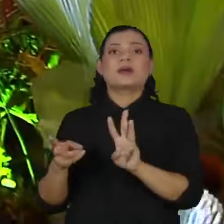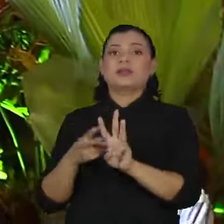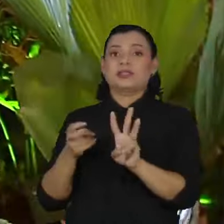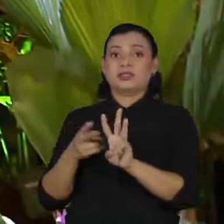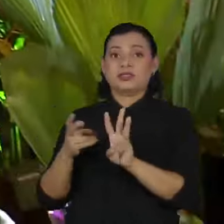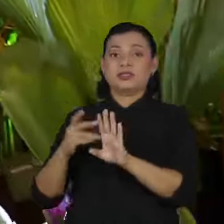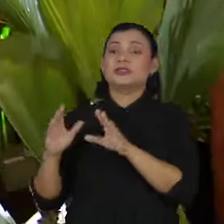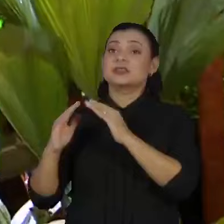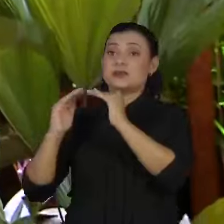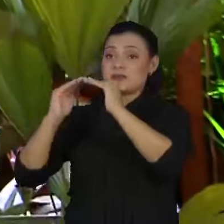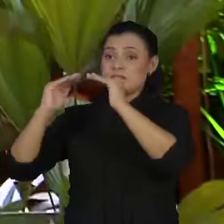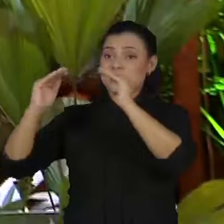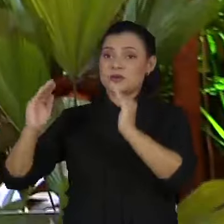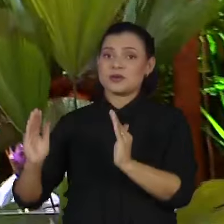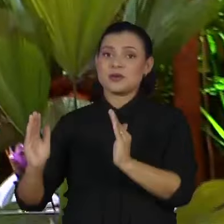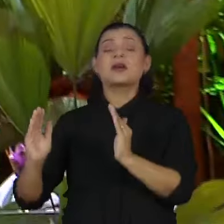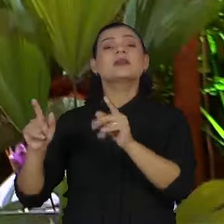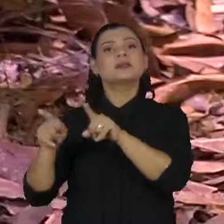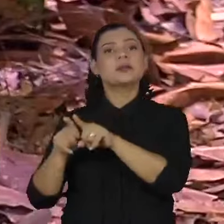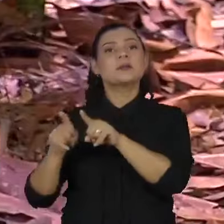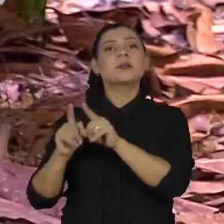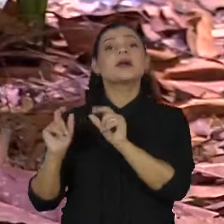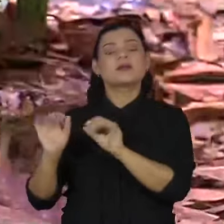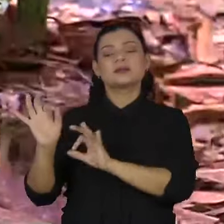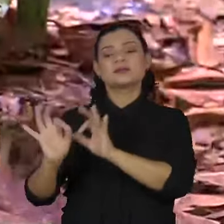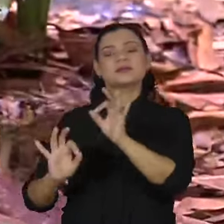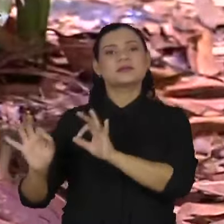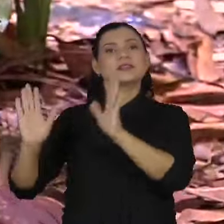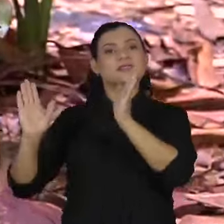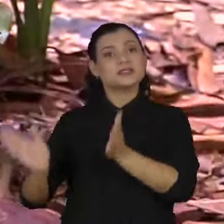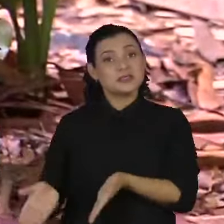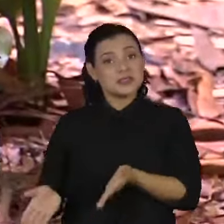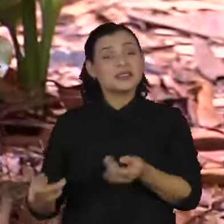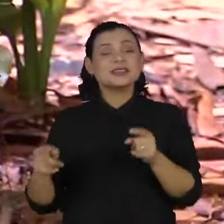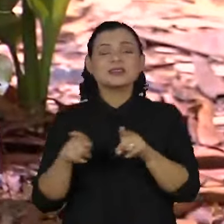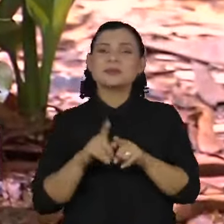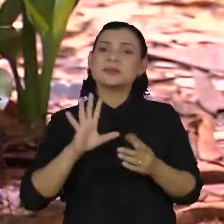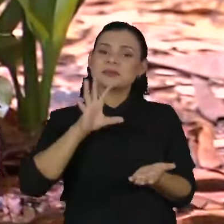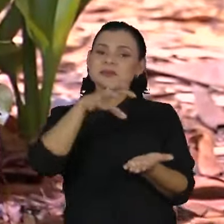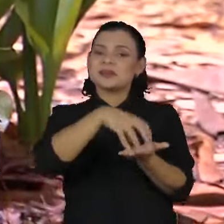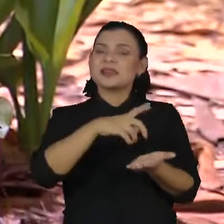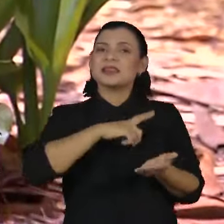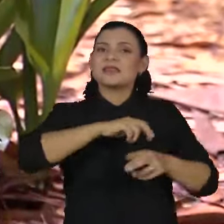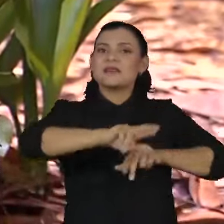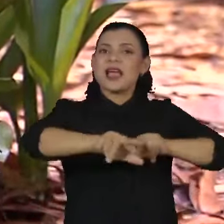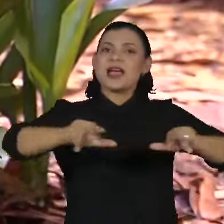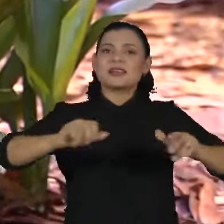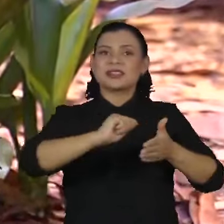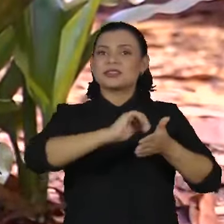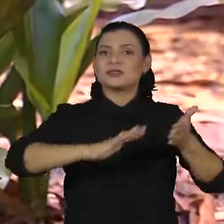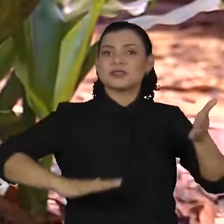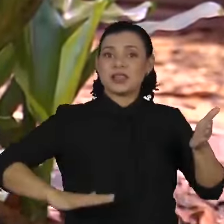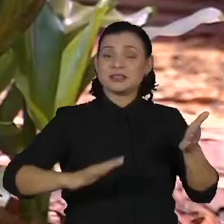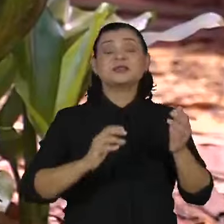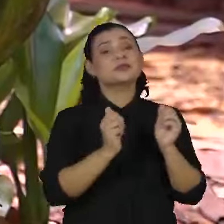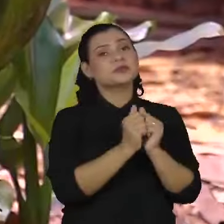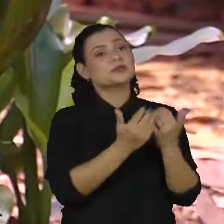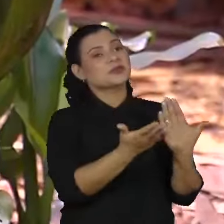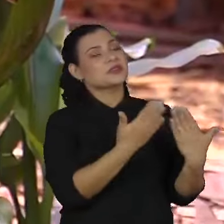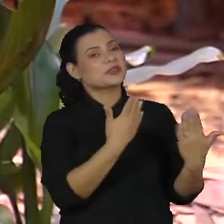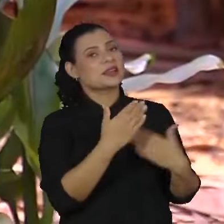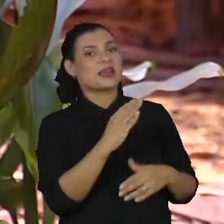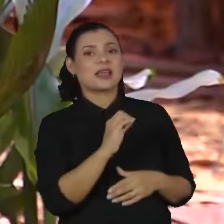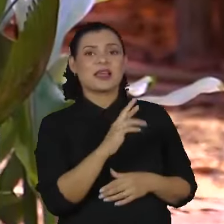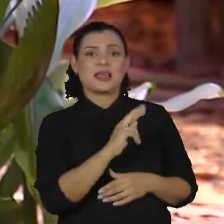Ocaruçu, que em tupi significa casa grande e aqui sedia outras atividades. Eu vou conversar agora com a